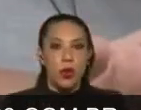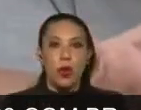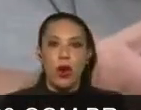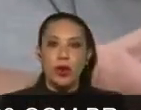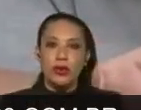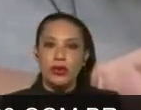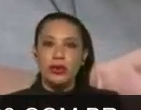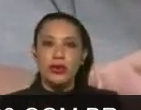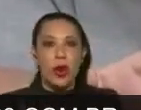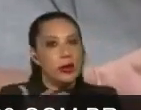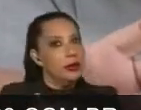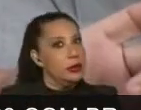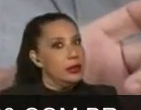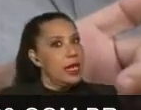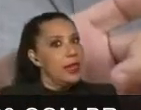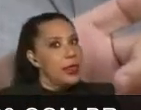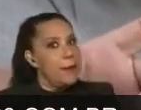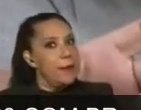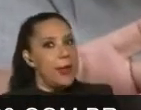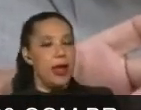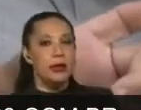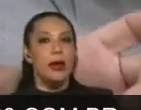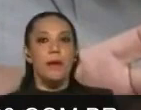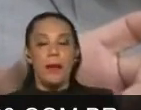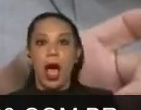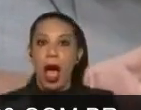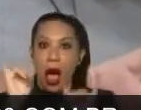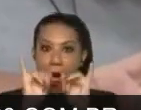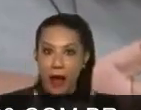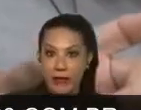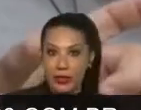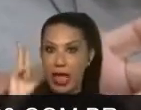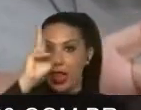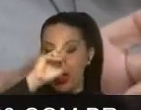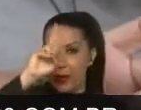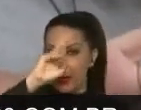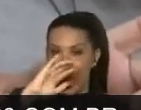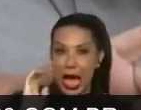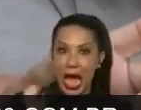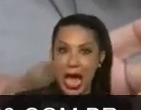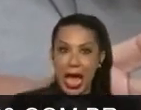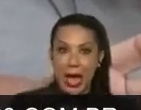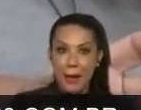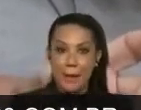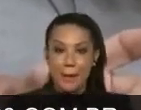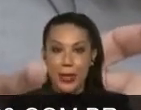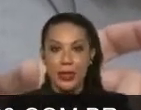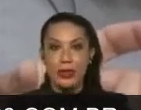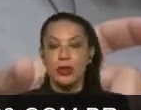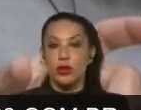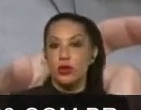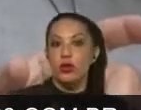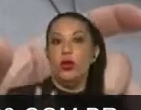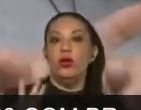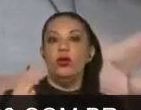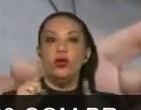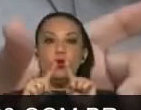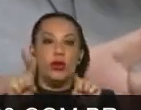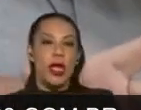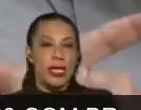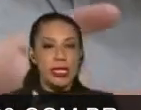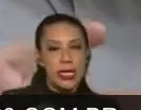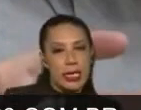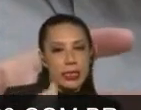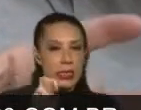de treinamento. Então, vamos lembrar que a empresa sobe lá um número de funcionários, vamos imaginar aqui